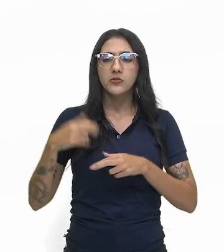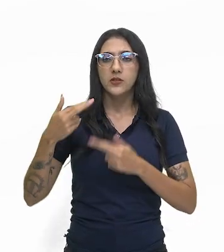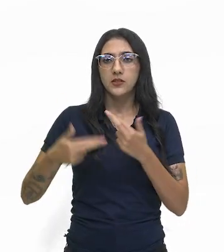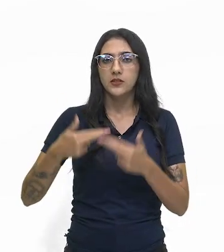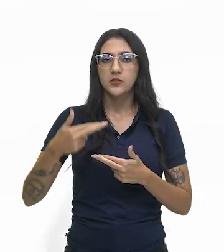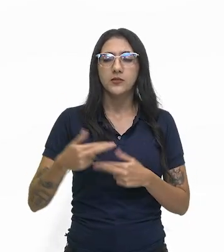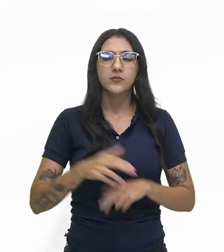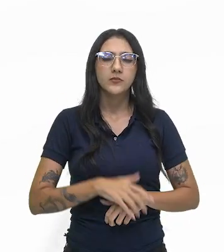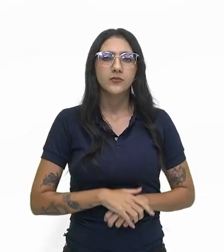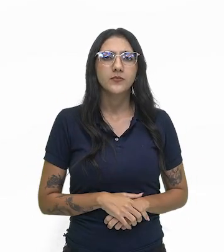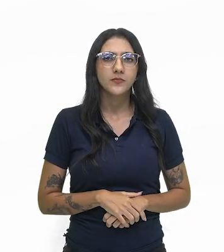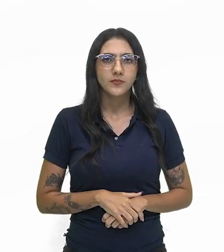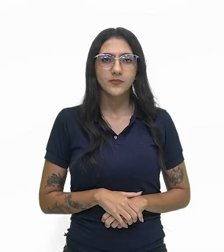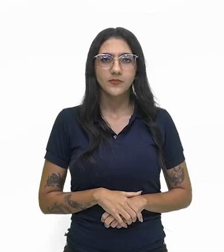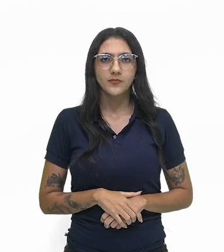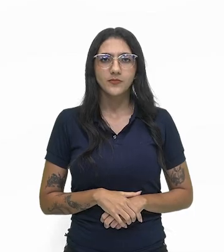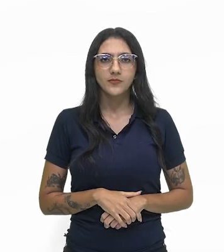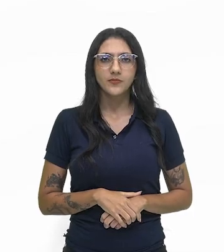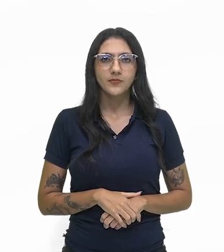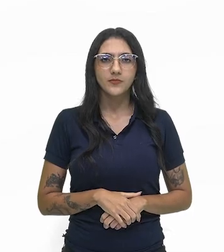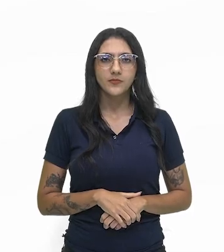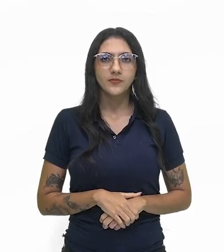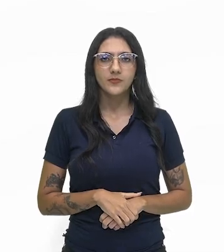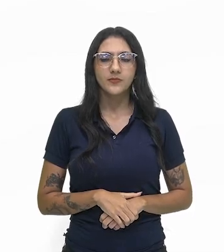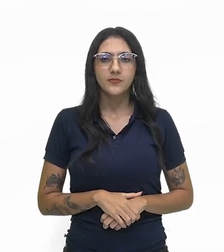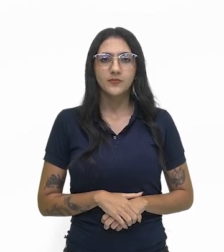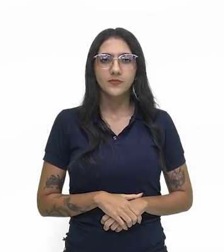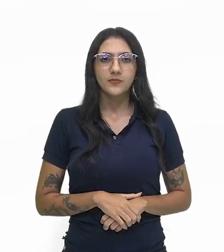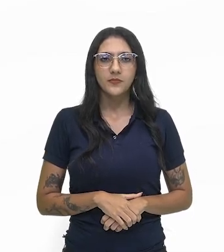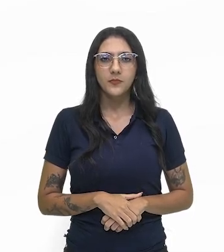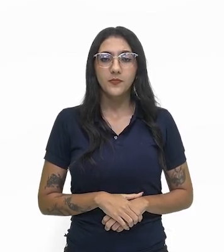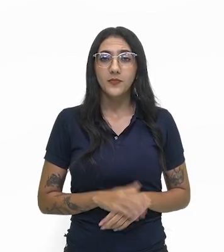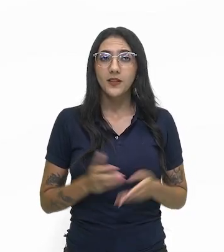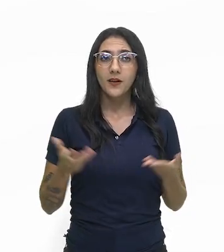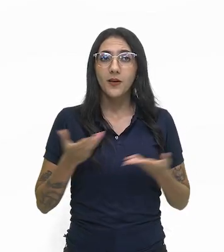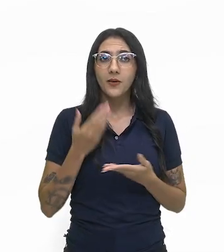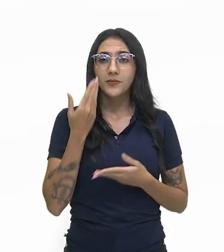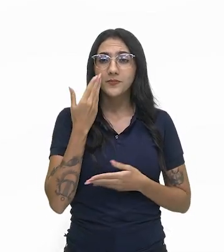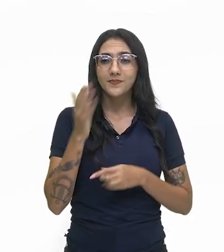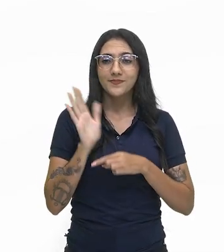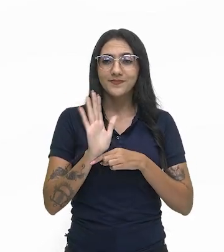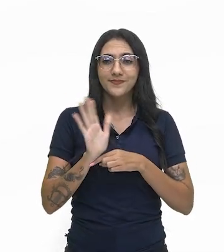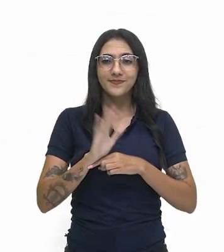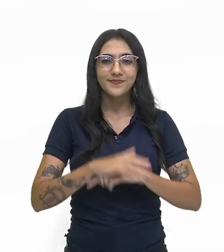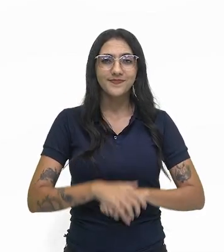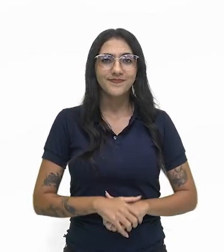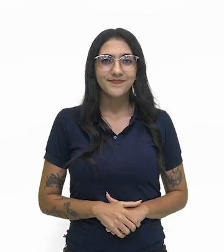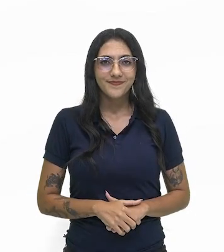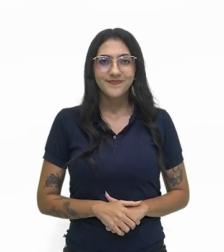ser reciclados. E agora, vamos ao cinema?